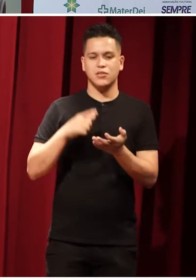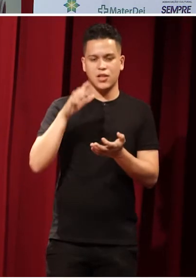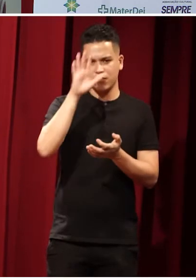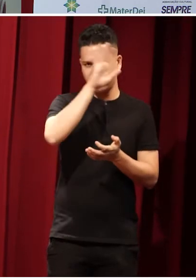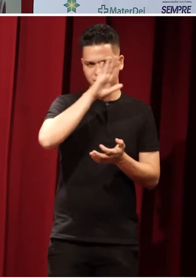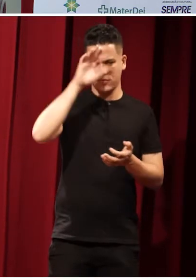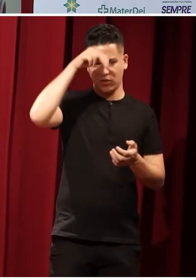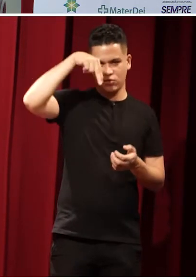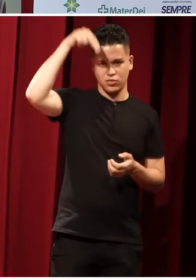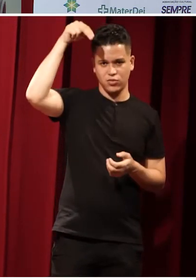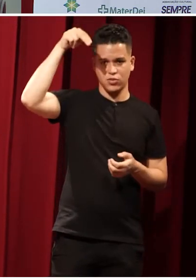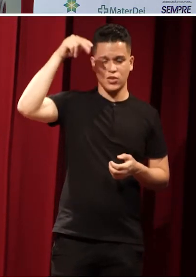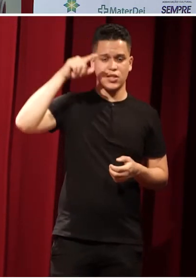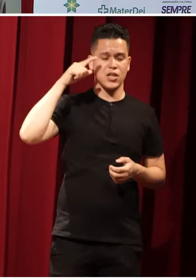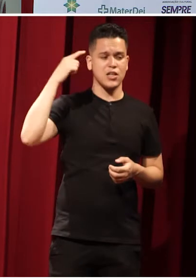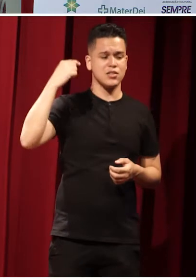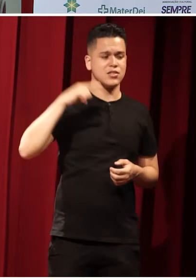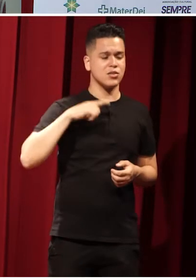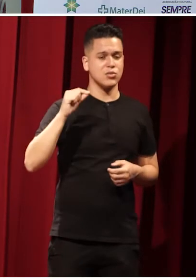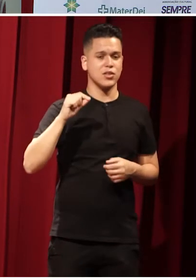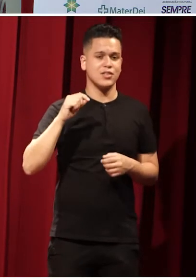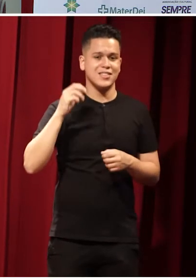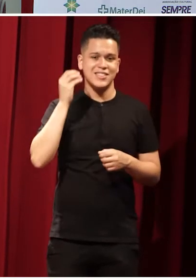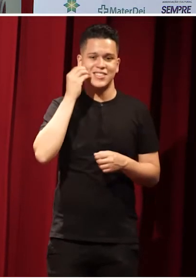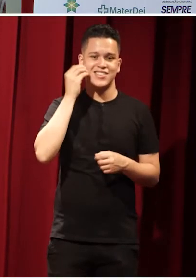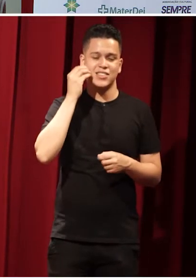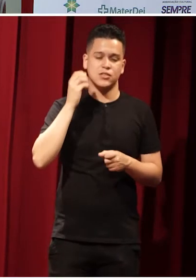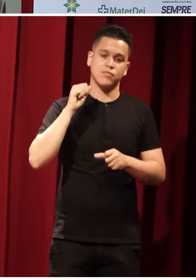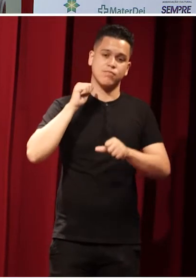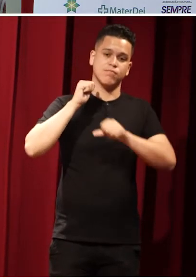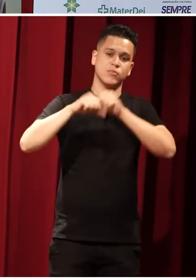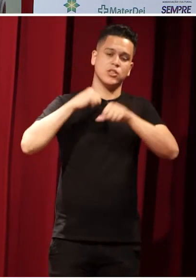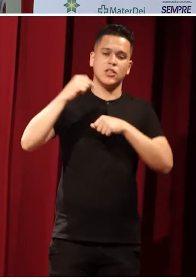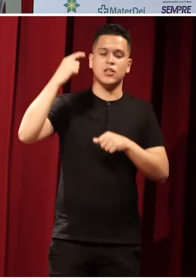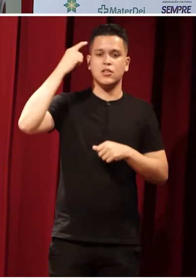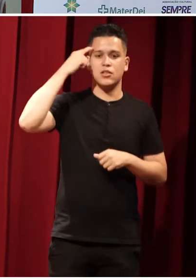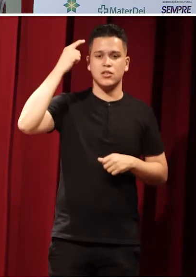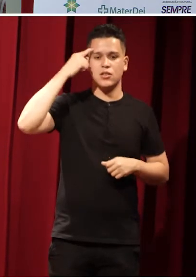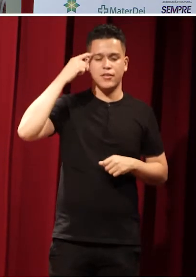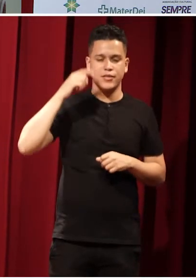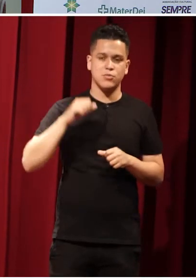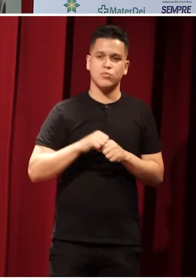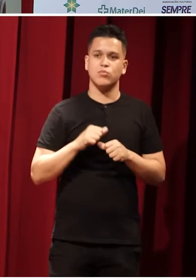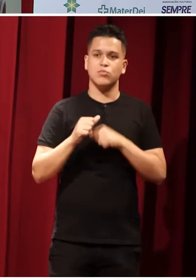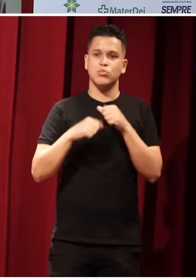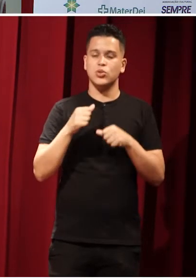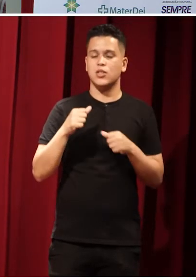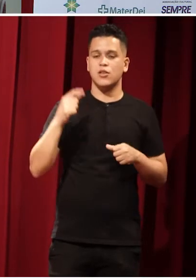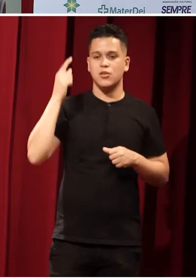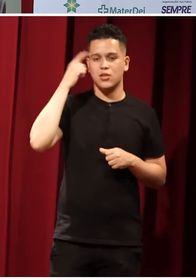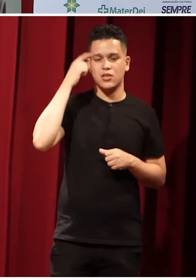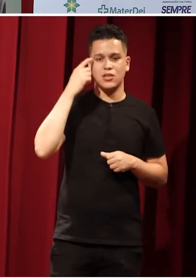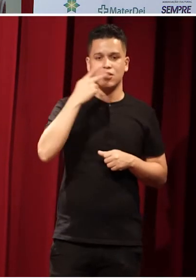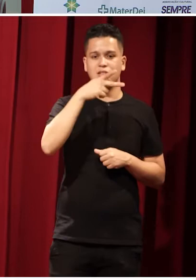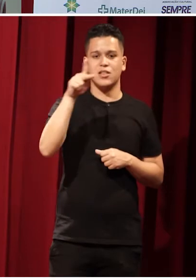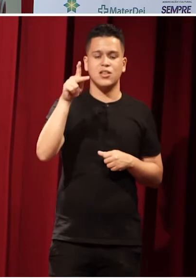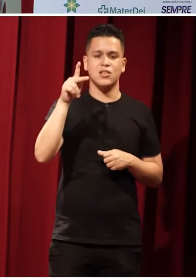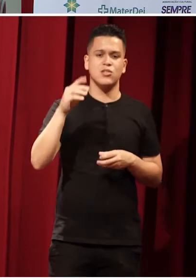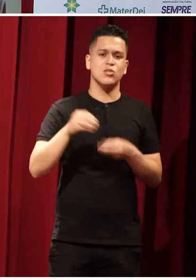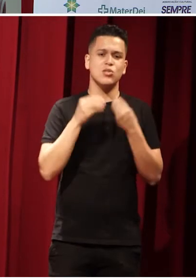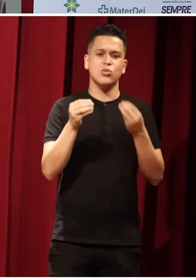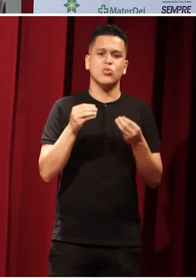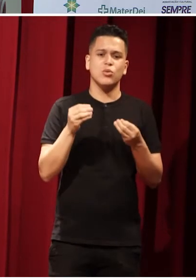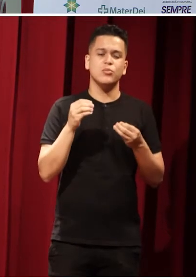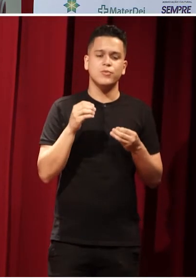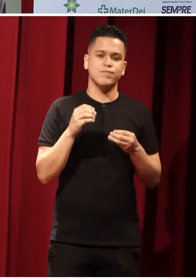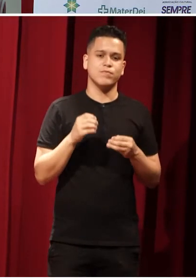que tem repensado o que está começando a repensar os padrões de crescimento econômico na Amazônia. Além disso,